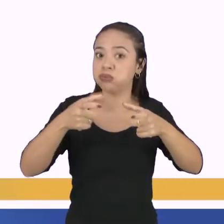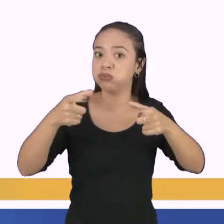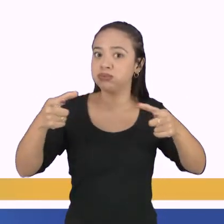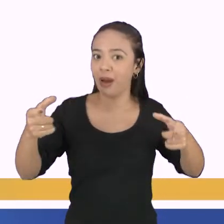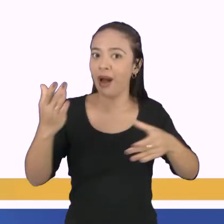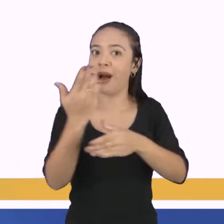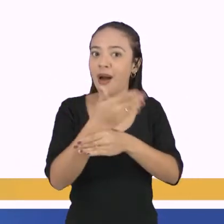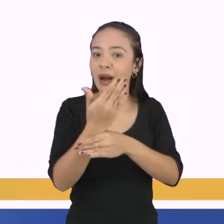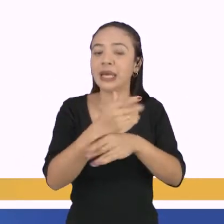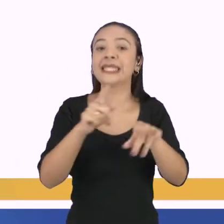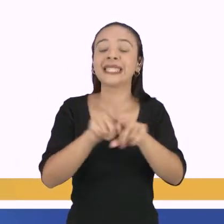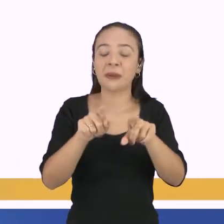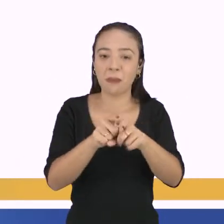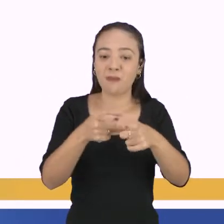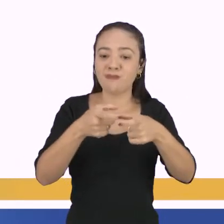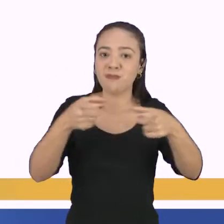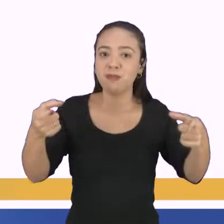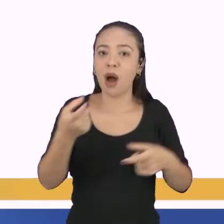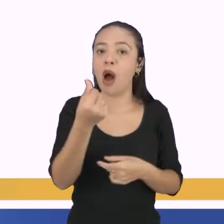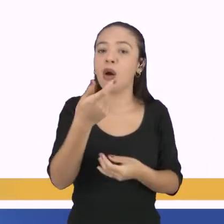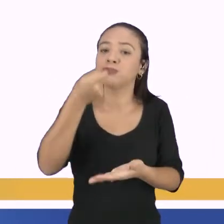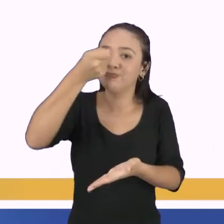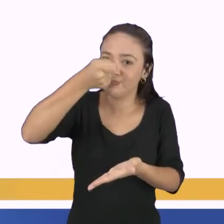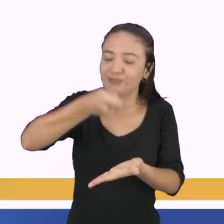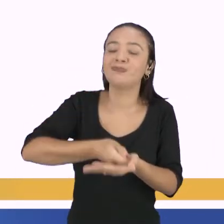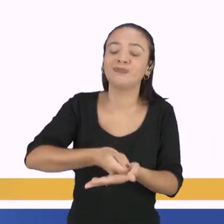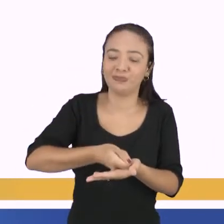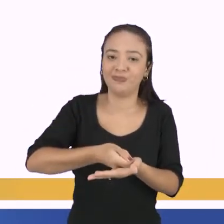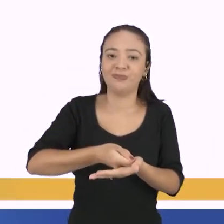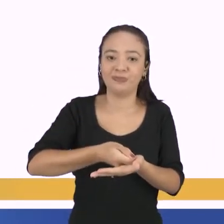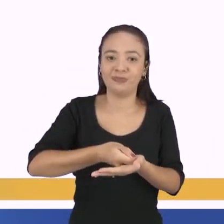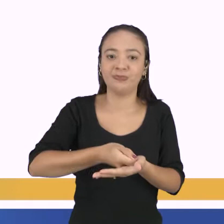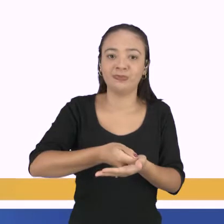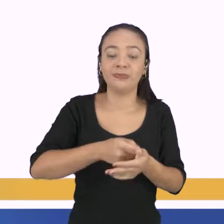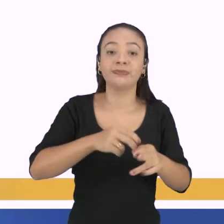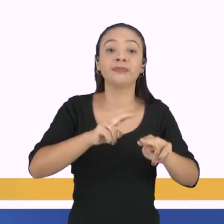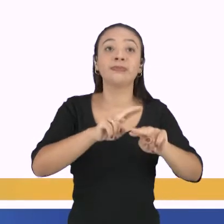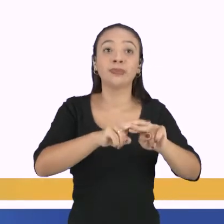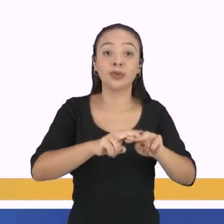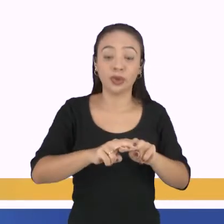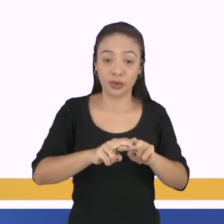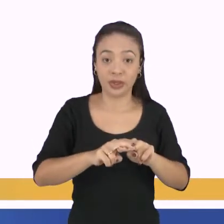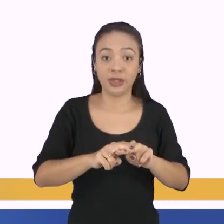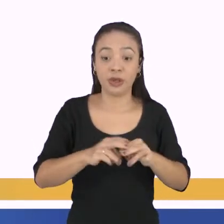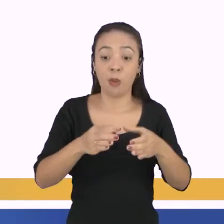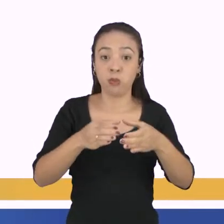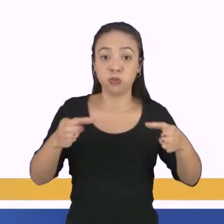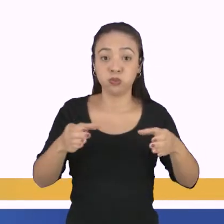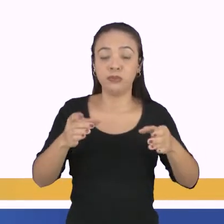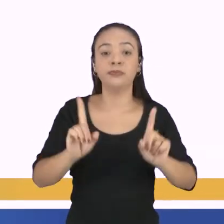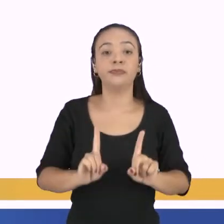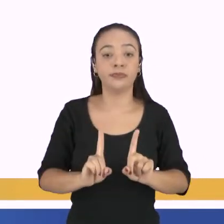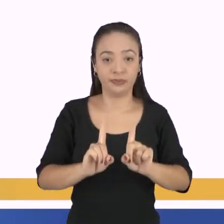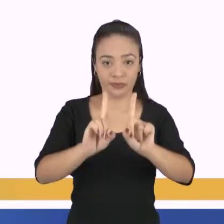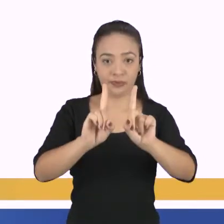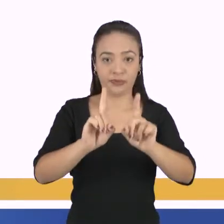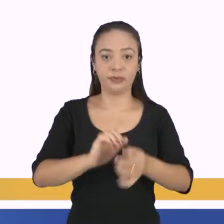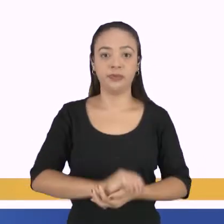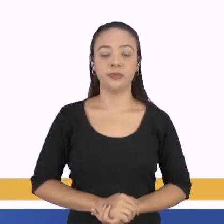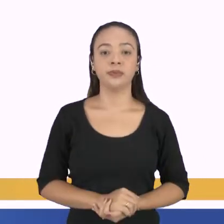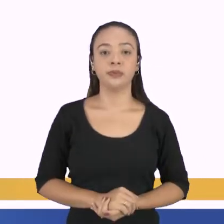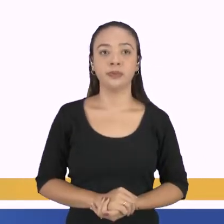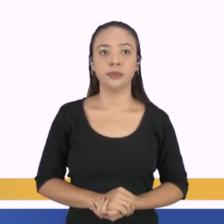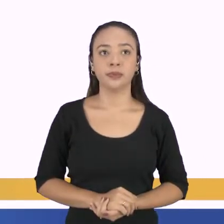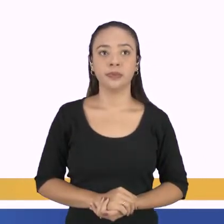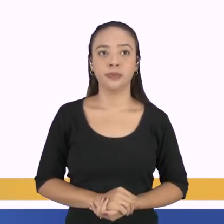pelo táxi, eu aumento também o valor final pago pela corrida. Portanto, essas grandezas são diretamente proporcionais. Bom,